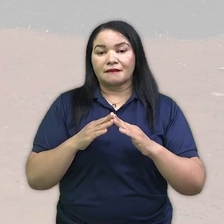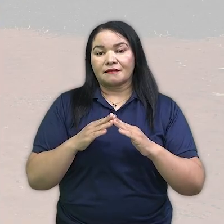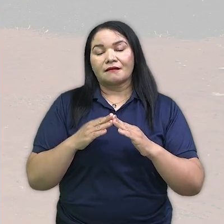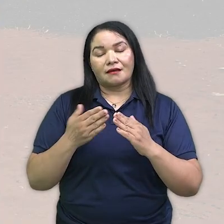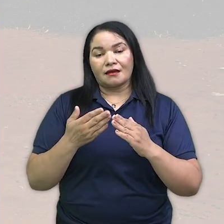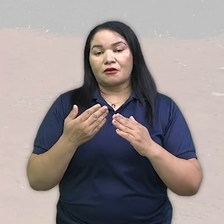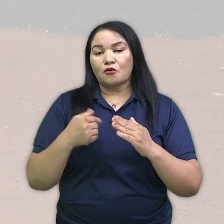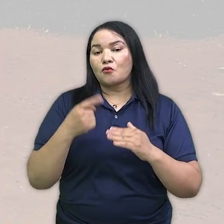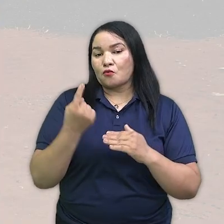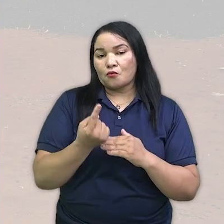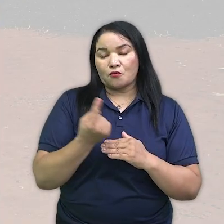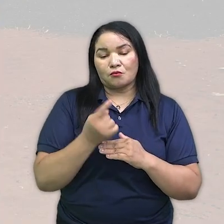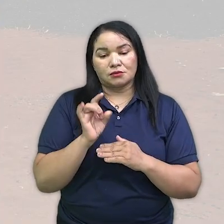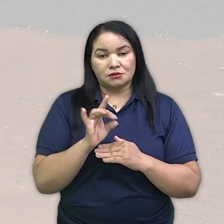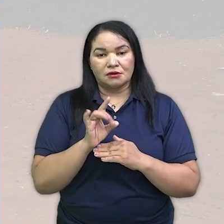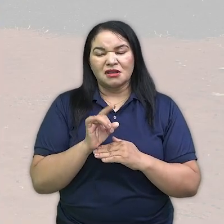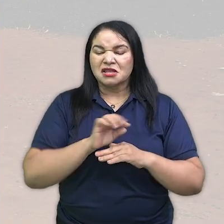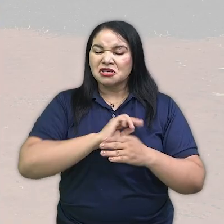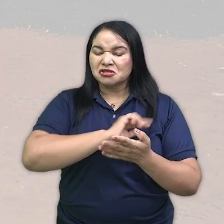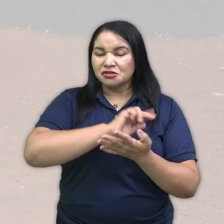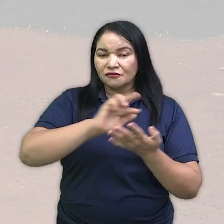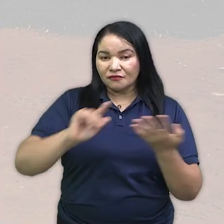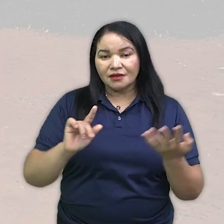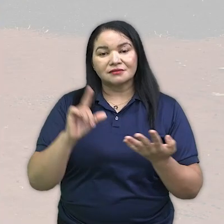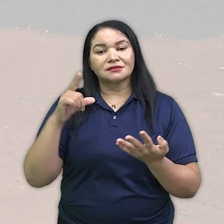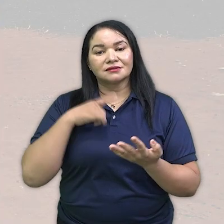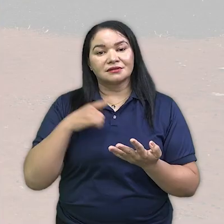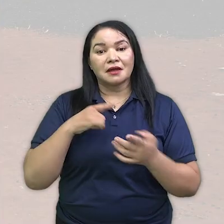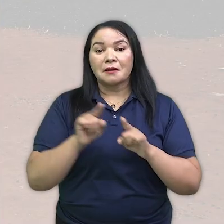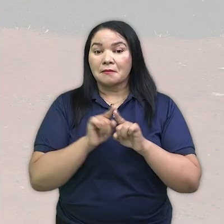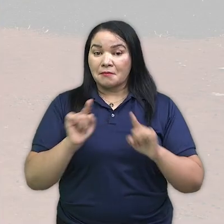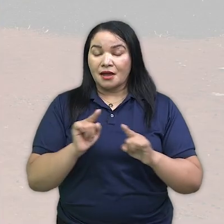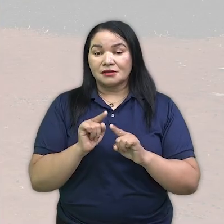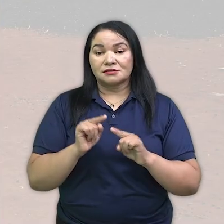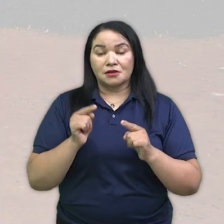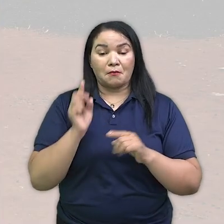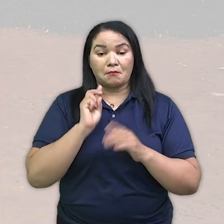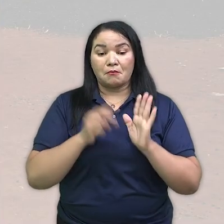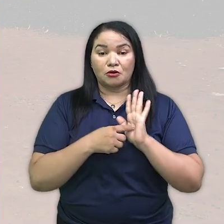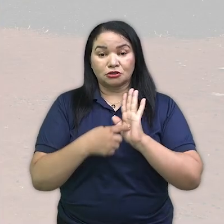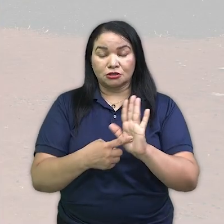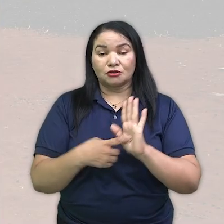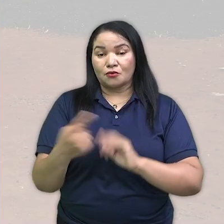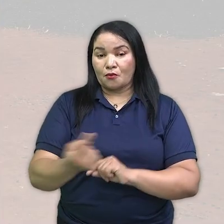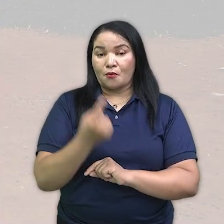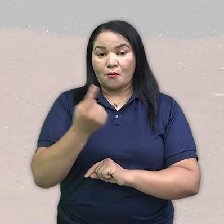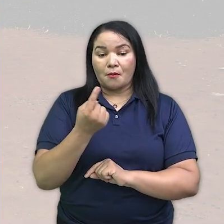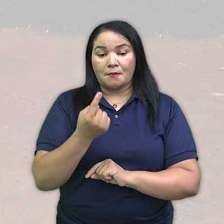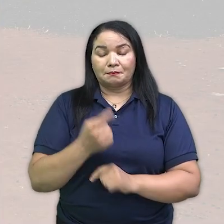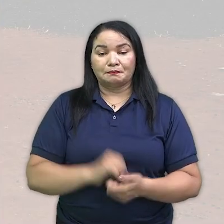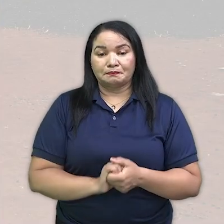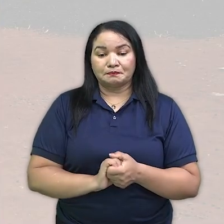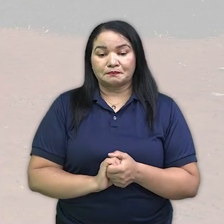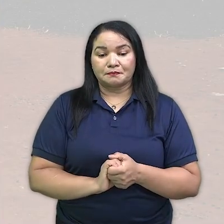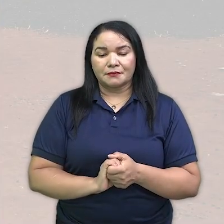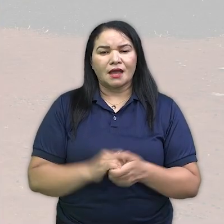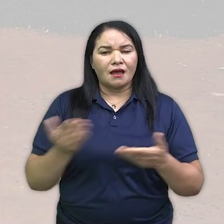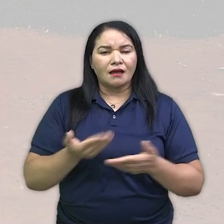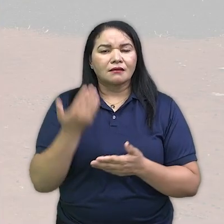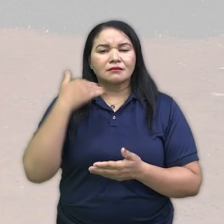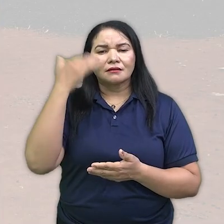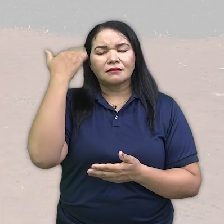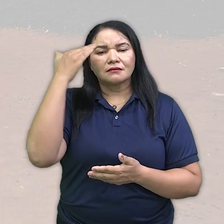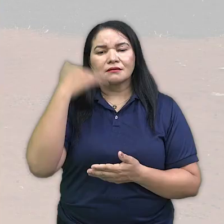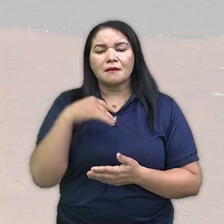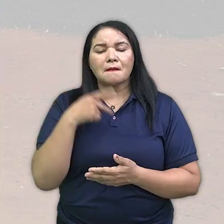É uma das políticas públicas. Tem muitas outras por aí, mas essa é apenas uma delas. Mas vamos então entender o que